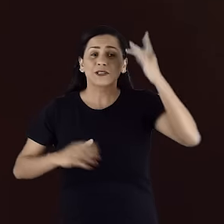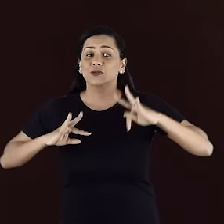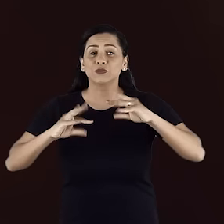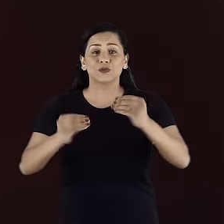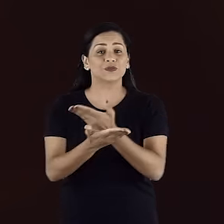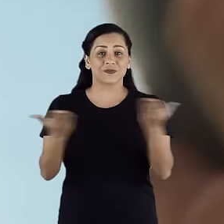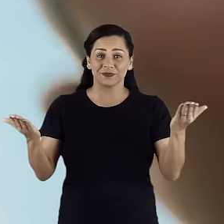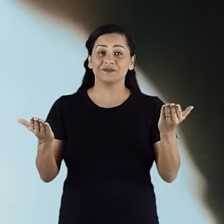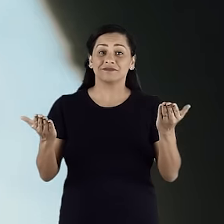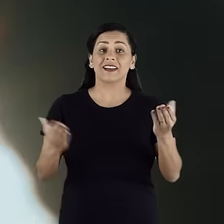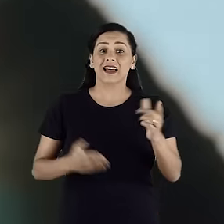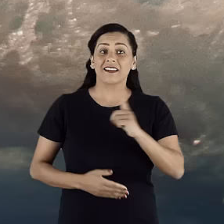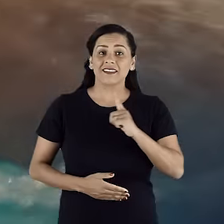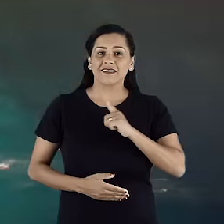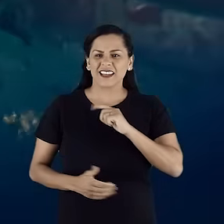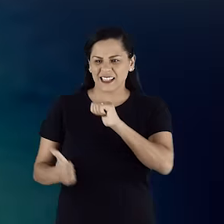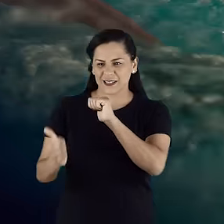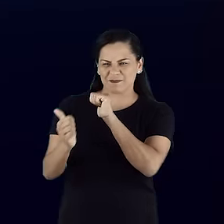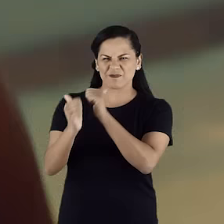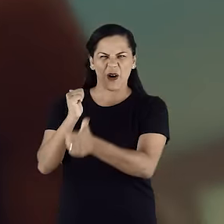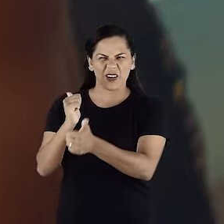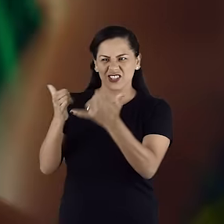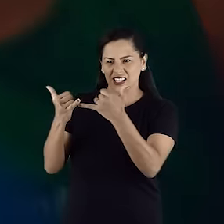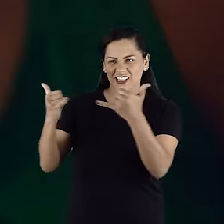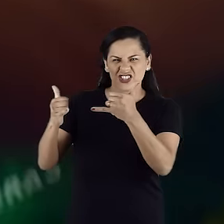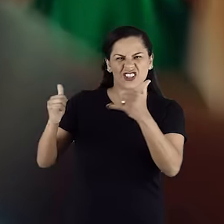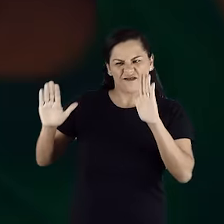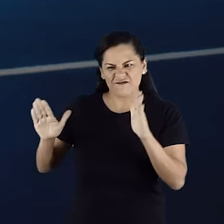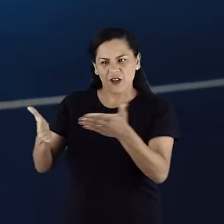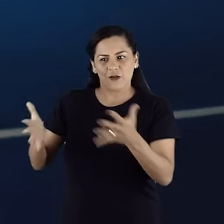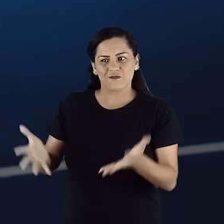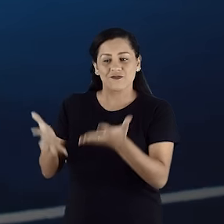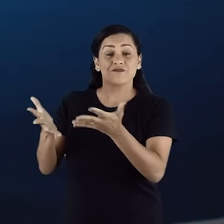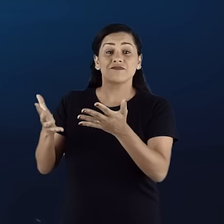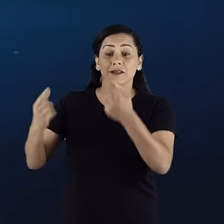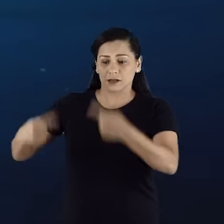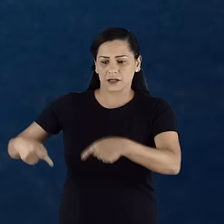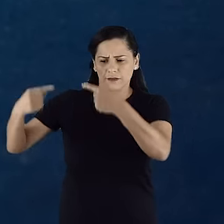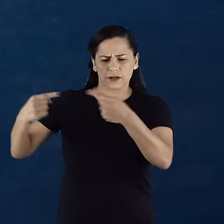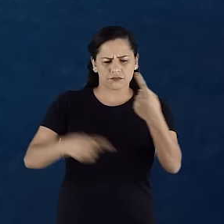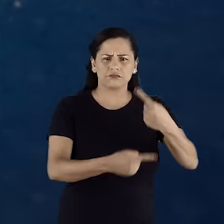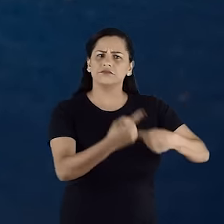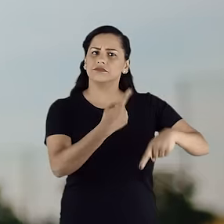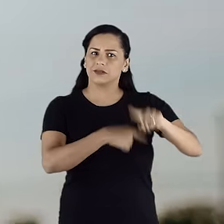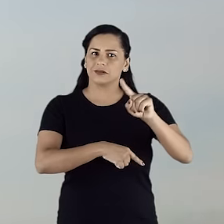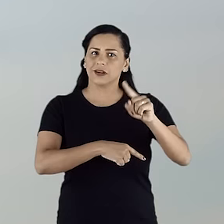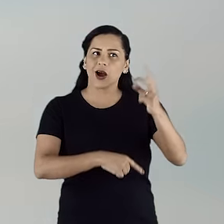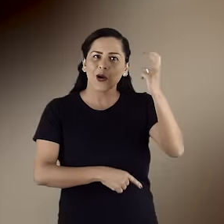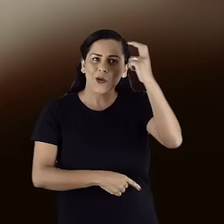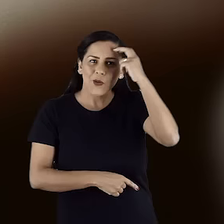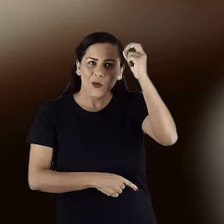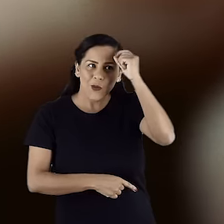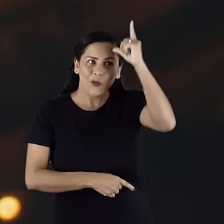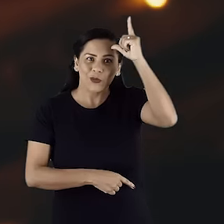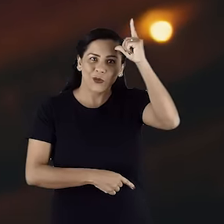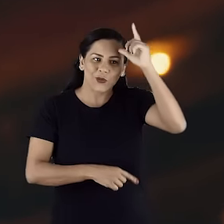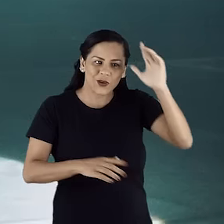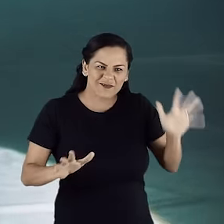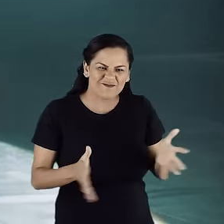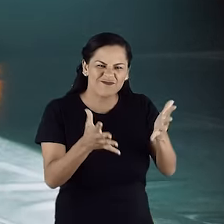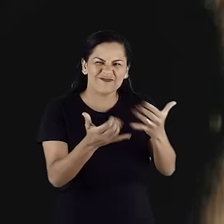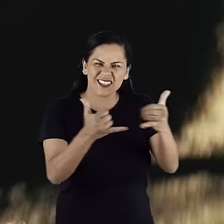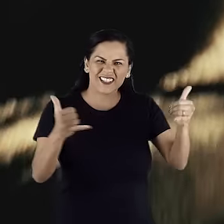mundo. Porque quando a gente põe energia no esporte, desafios viram superação. Quando a gente põe